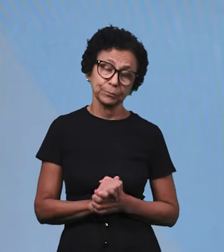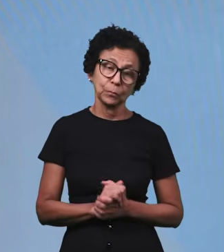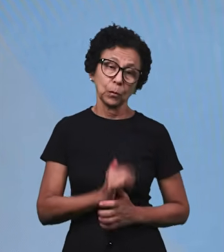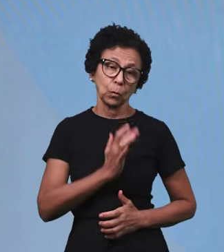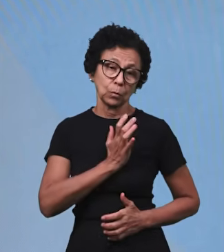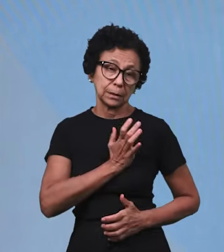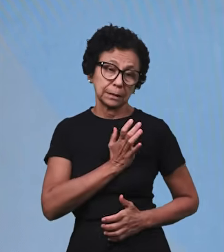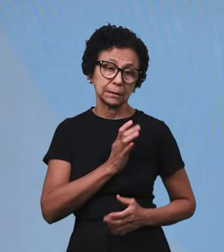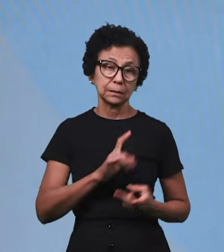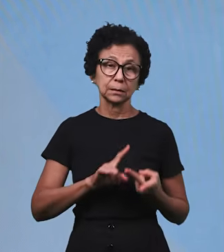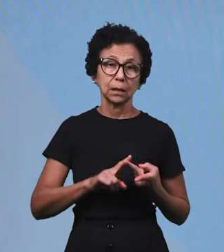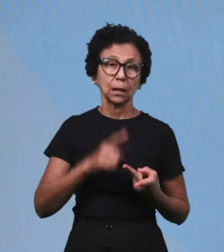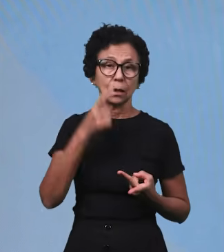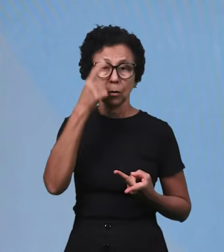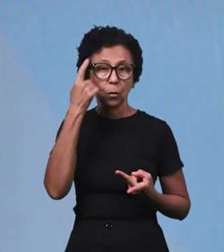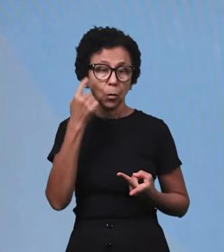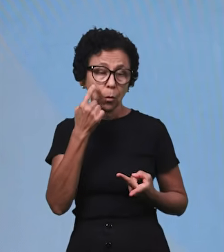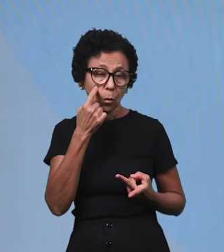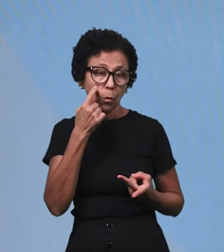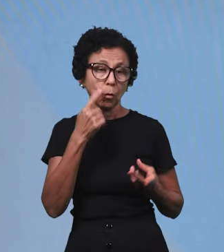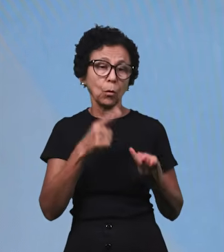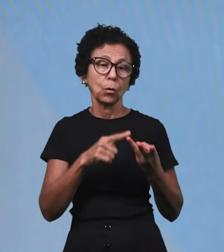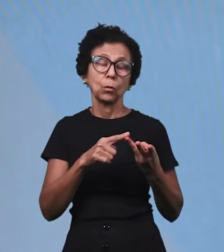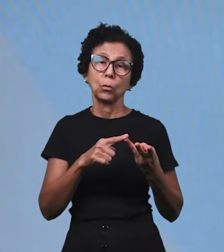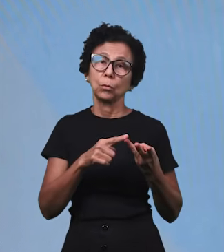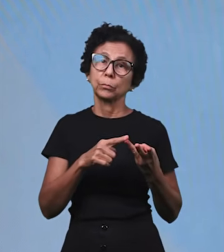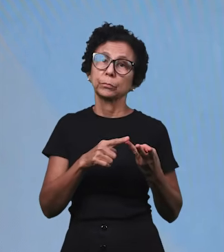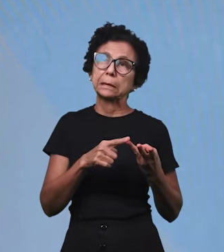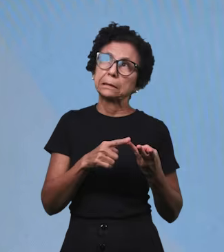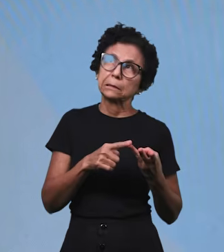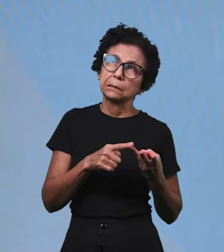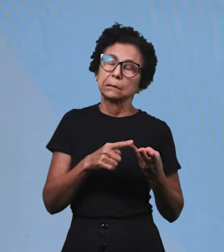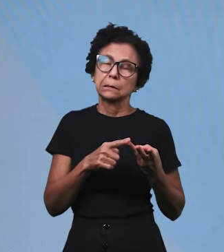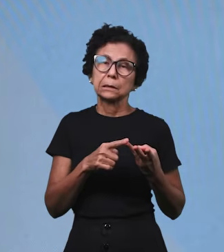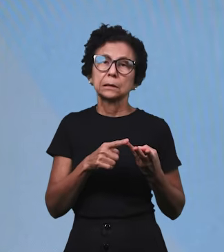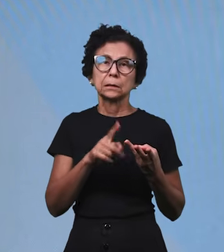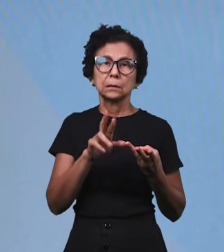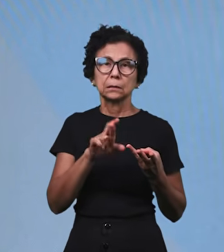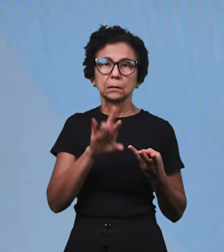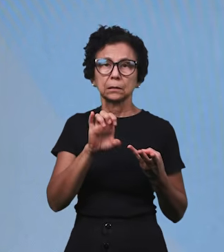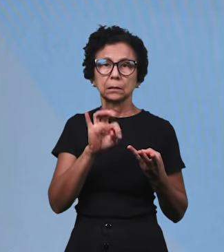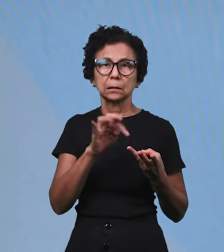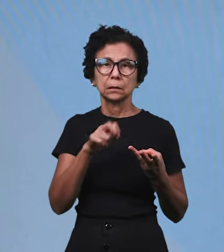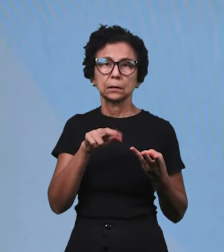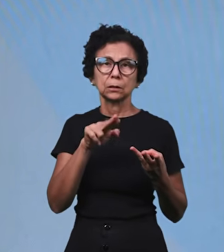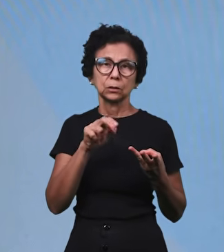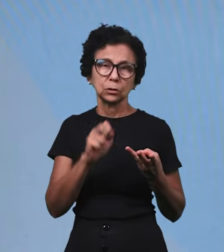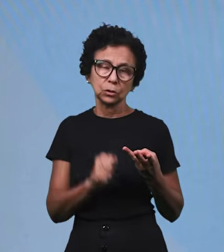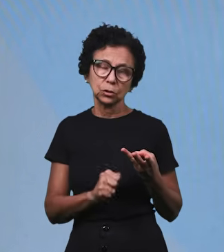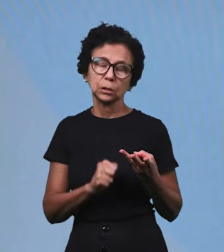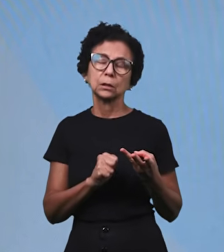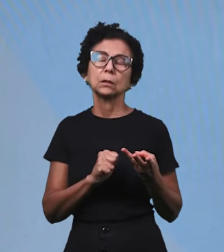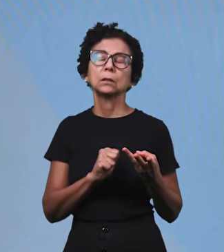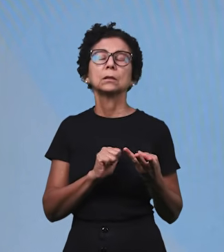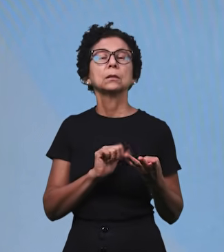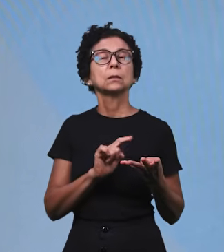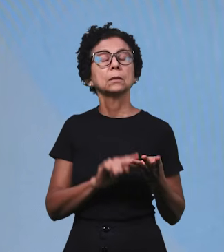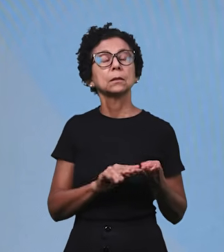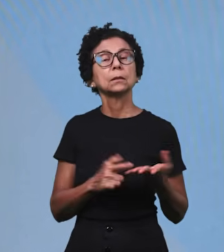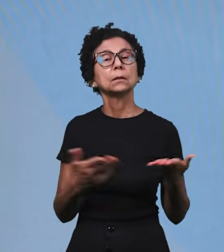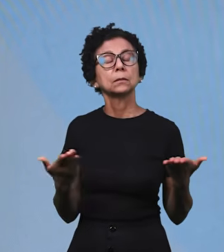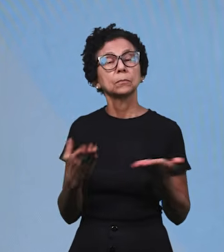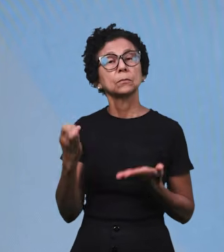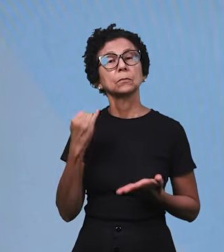rim, no coração, na retina, com a perda da visão. E o programa IPEDI, ele é muito importante na